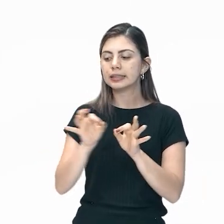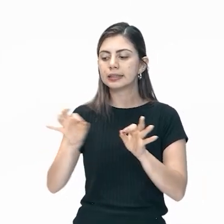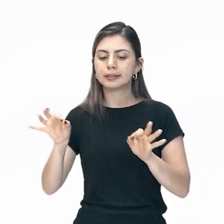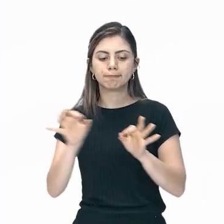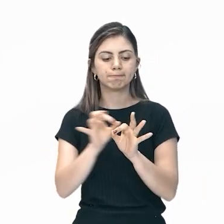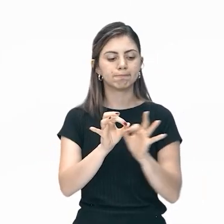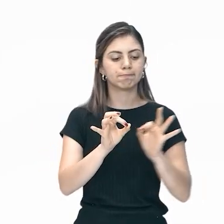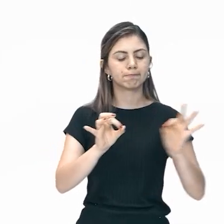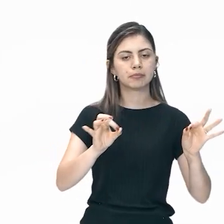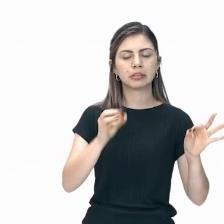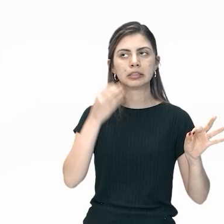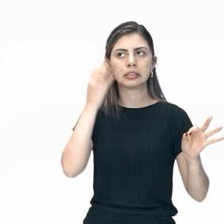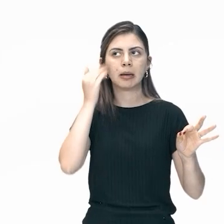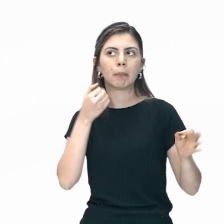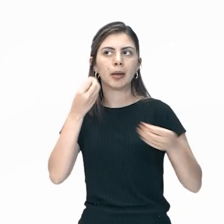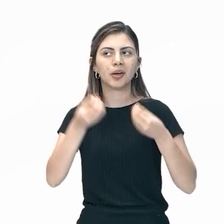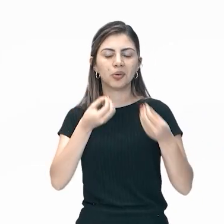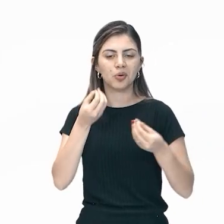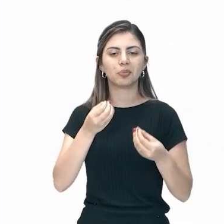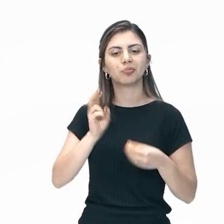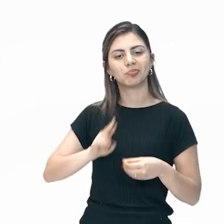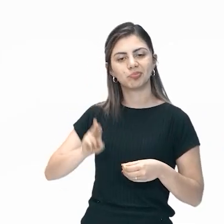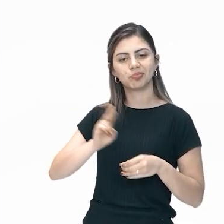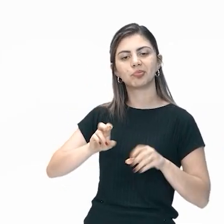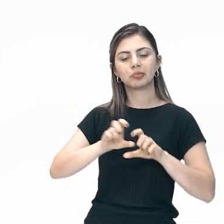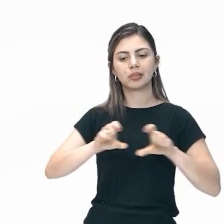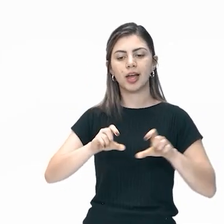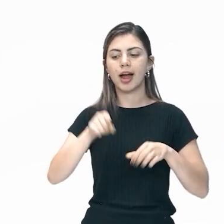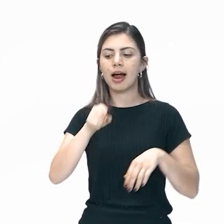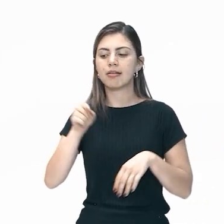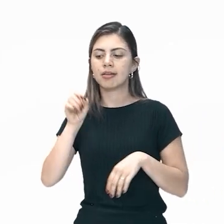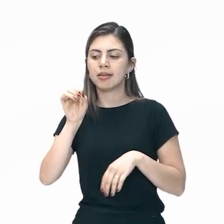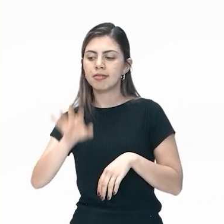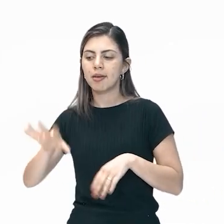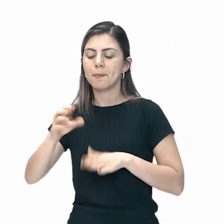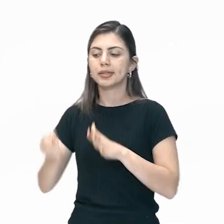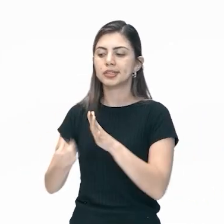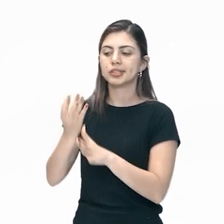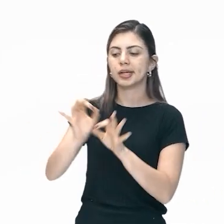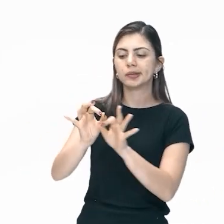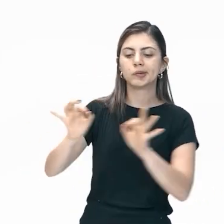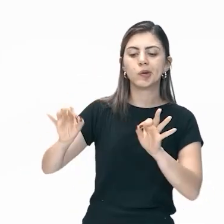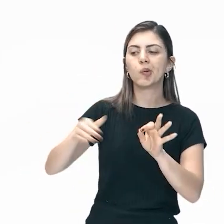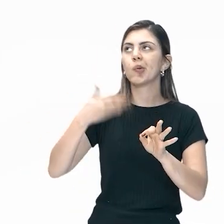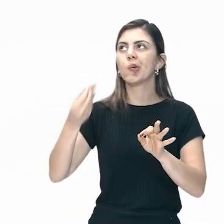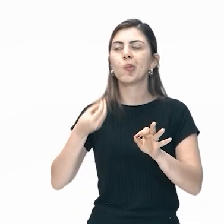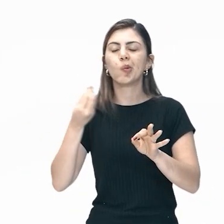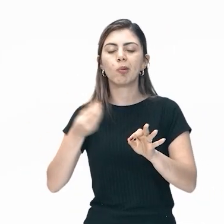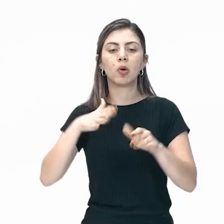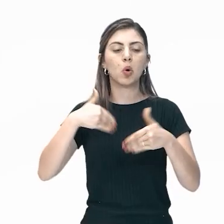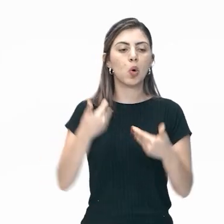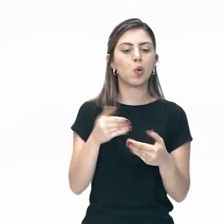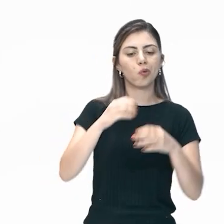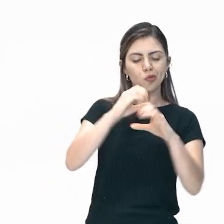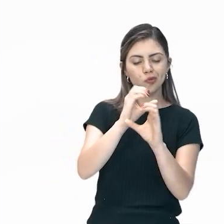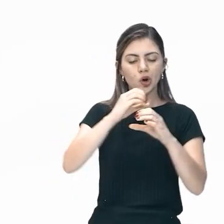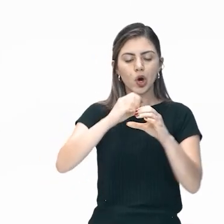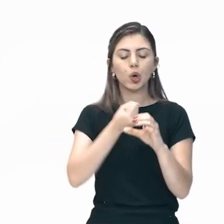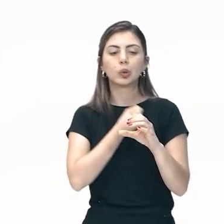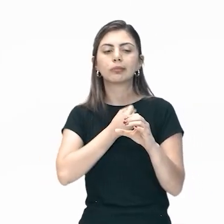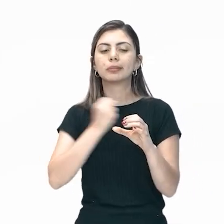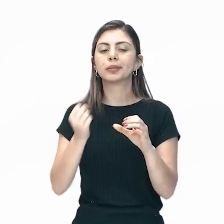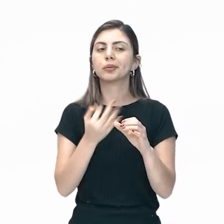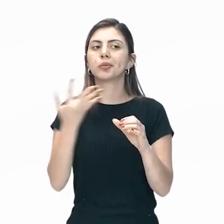da posição do objeto, da posição da imagem, quando a gente quiser descobrir aí o valor do foco, tá,